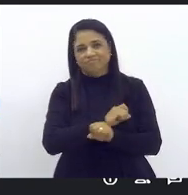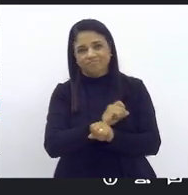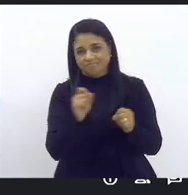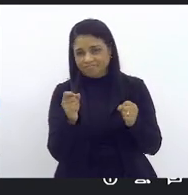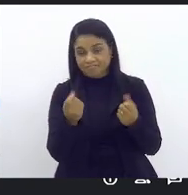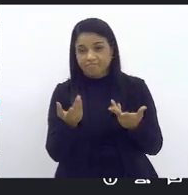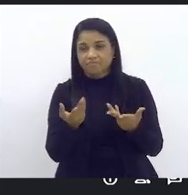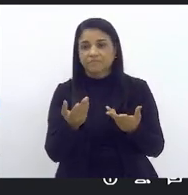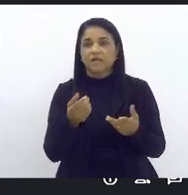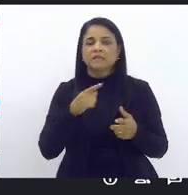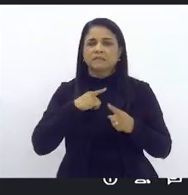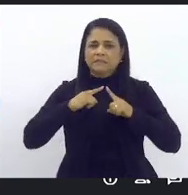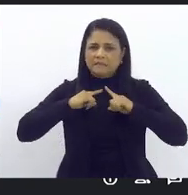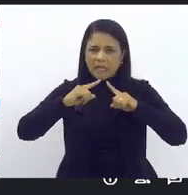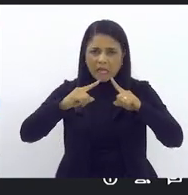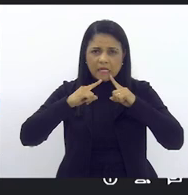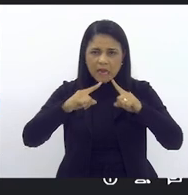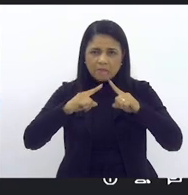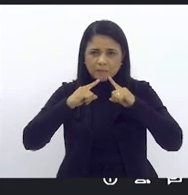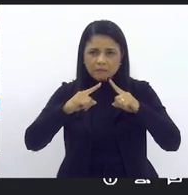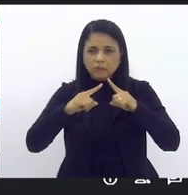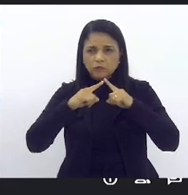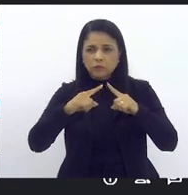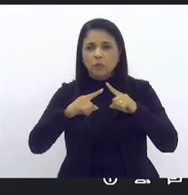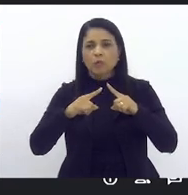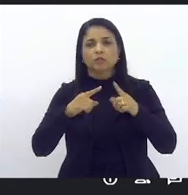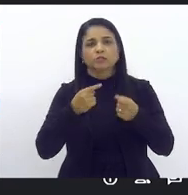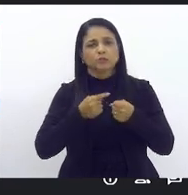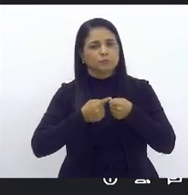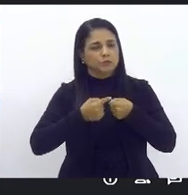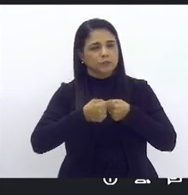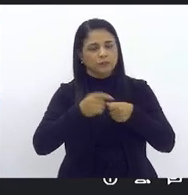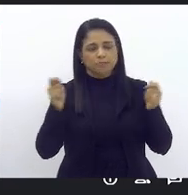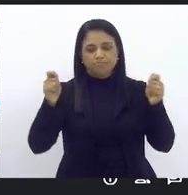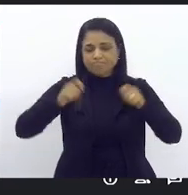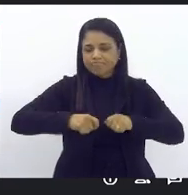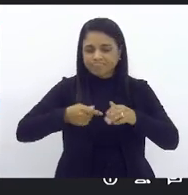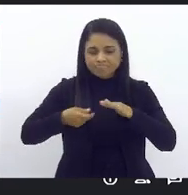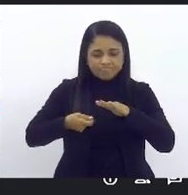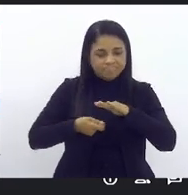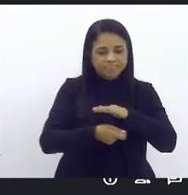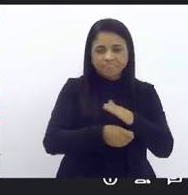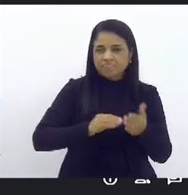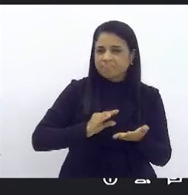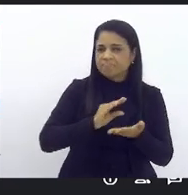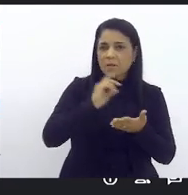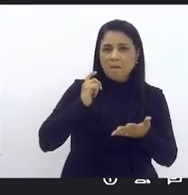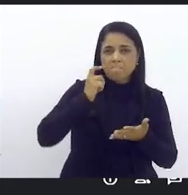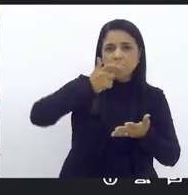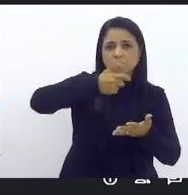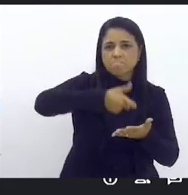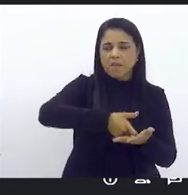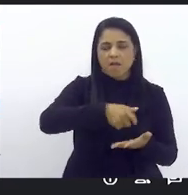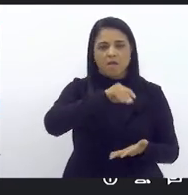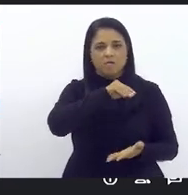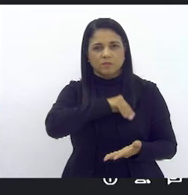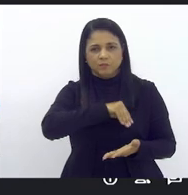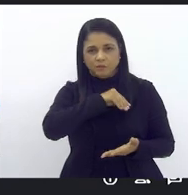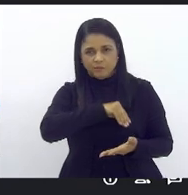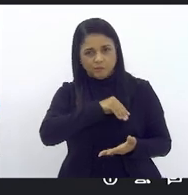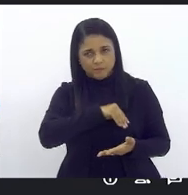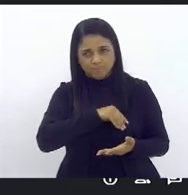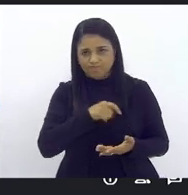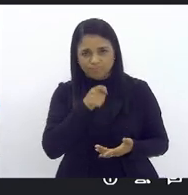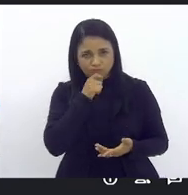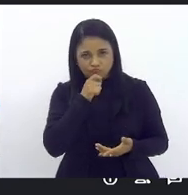existem reclamações de que os municípios não têm capacidade financeira para pagar o piso, que chegou num